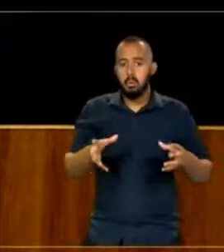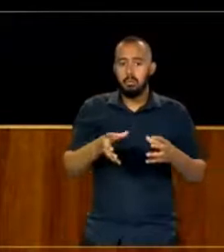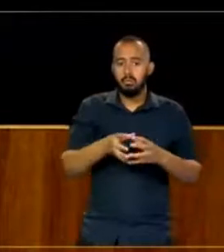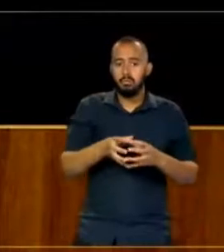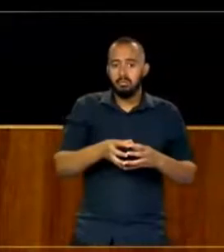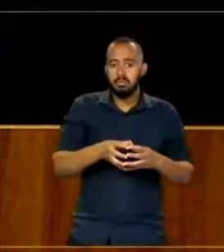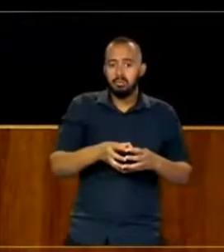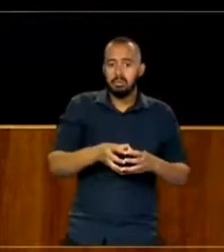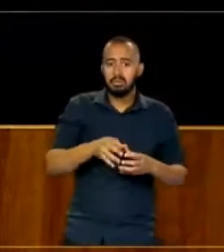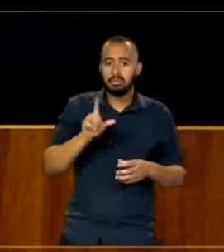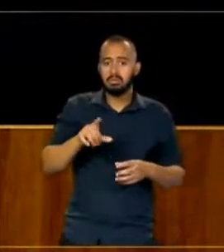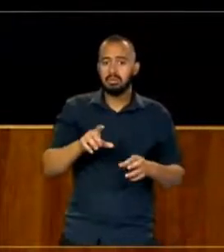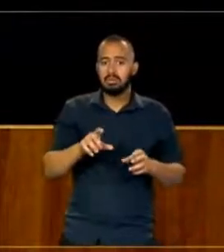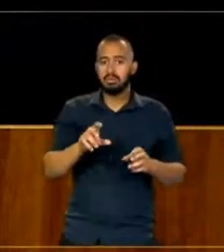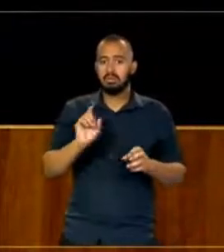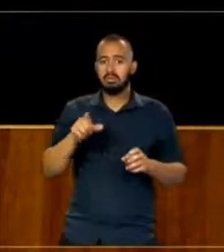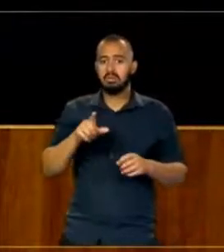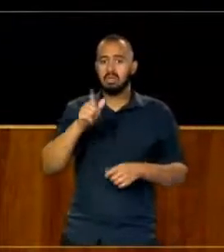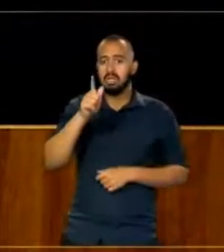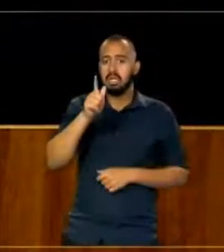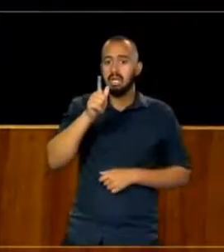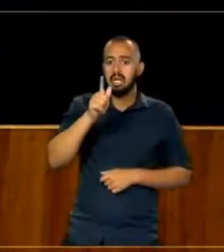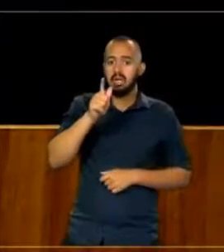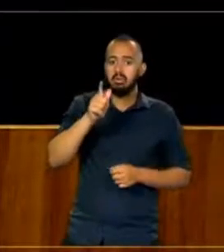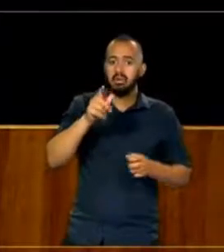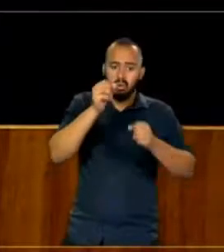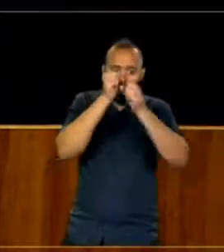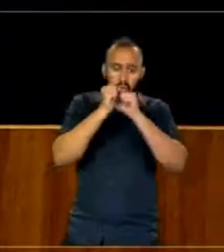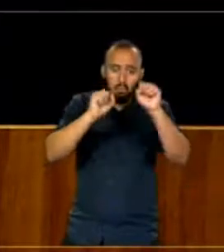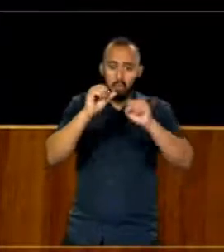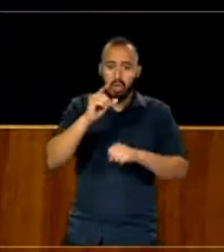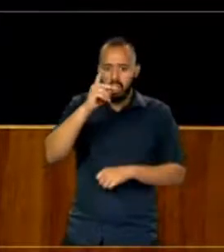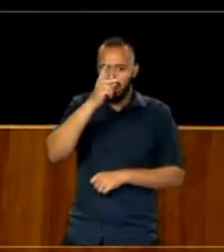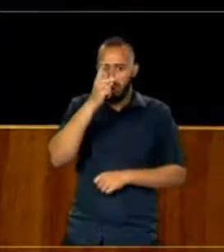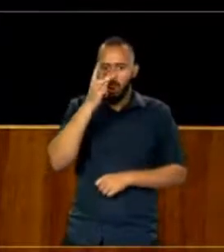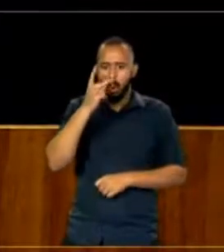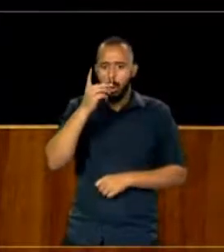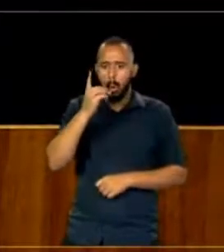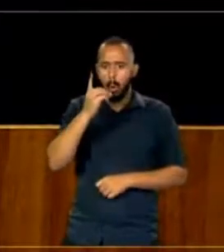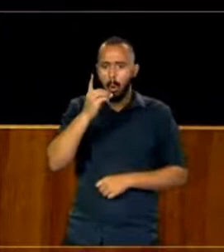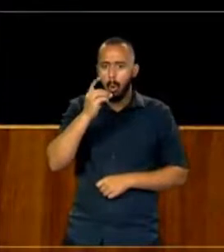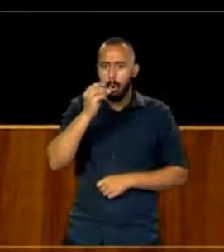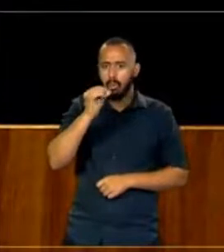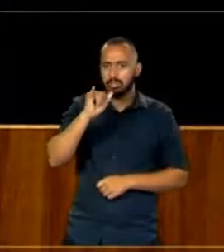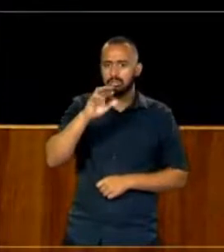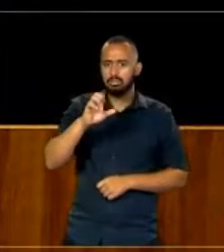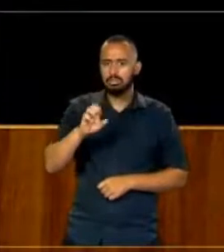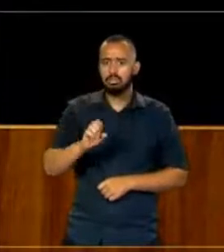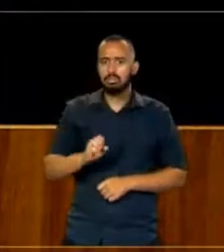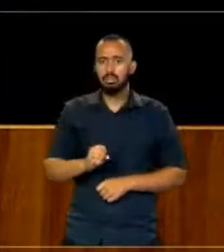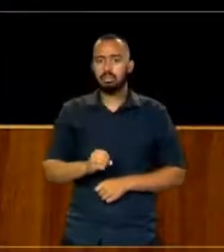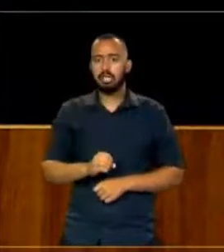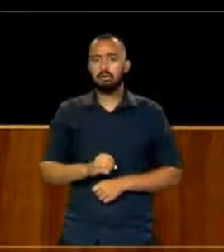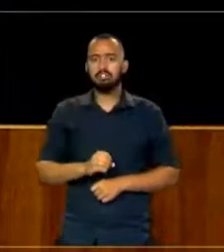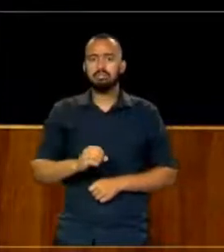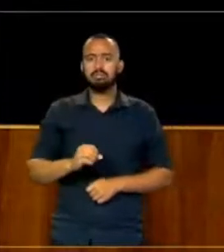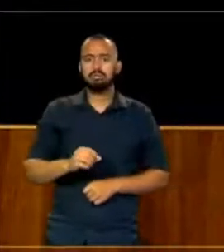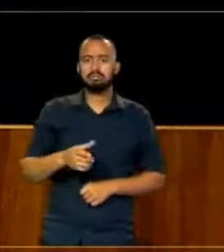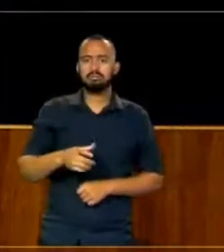chamado gabinete do ódio, e esse termo, já disse uma vez, esse termo foi cunhado por um